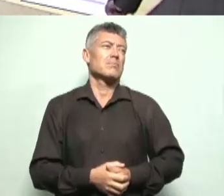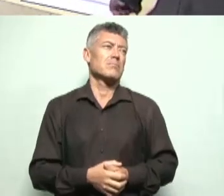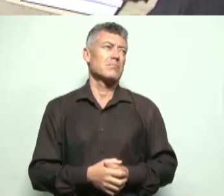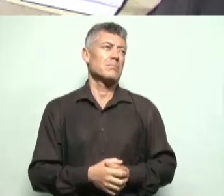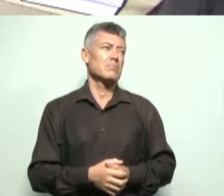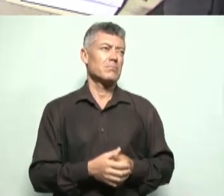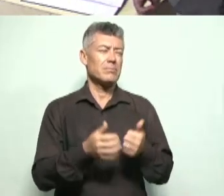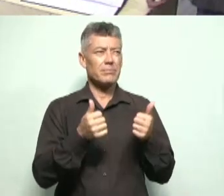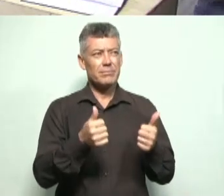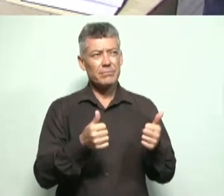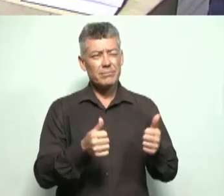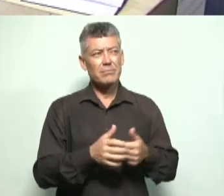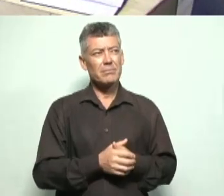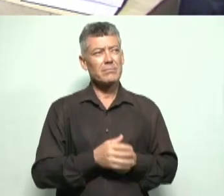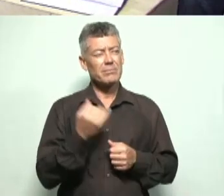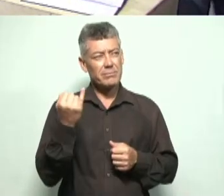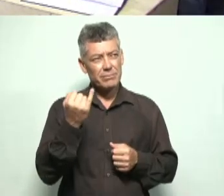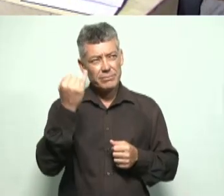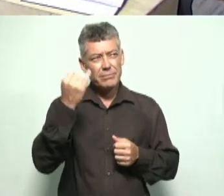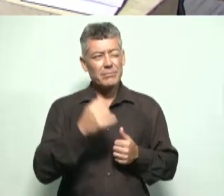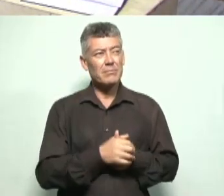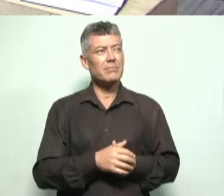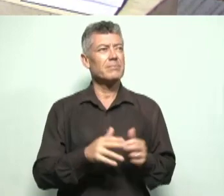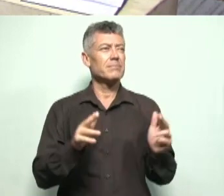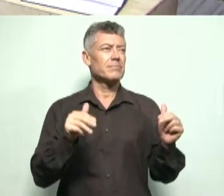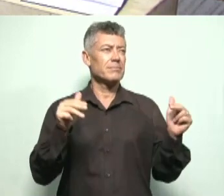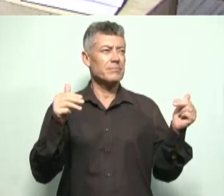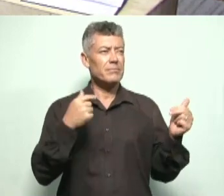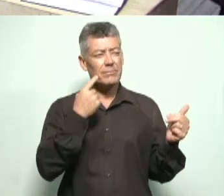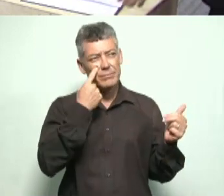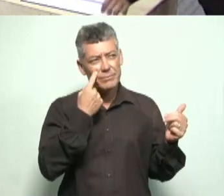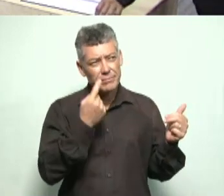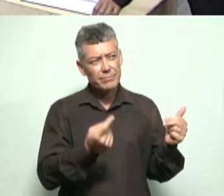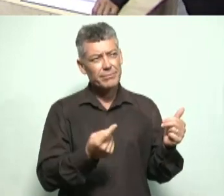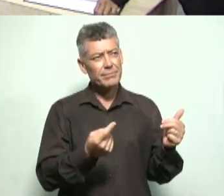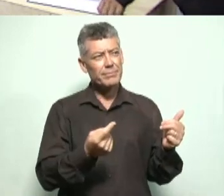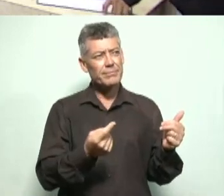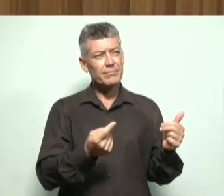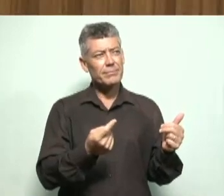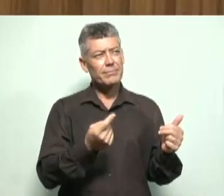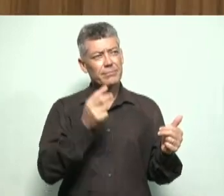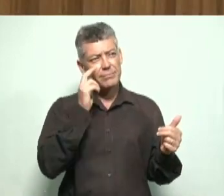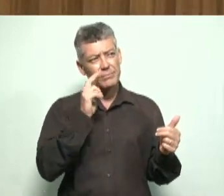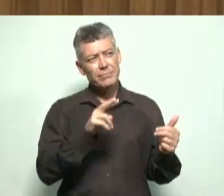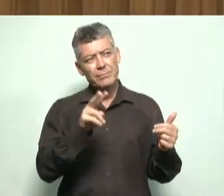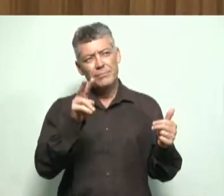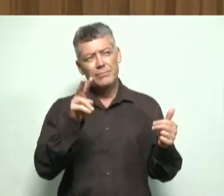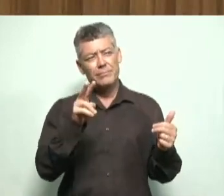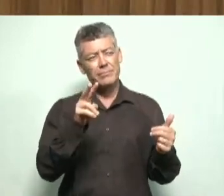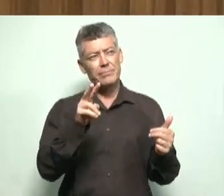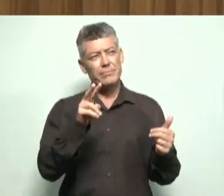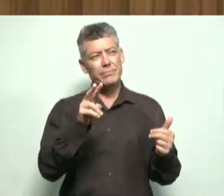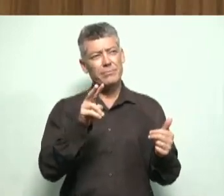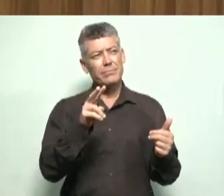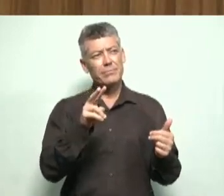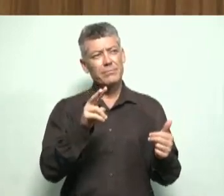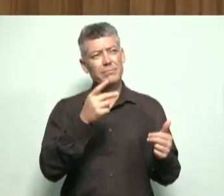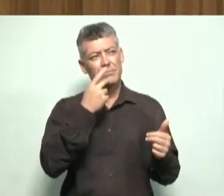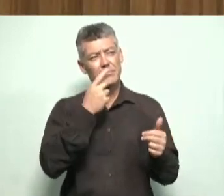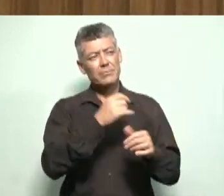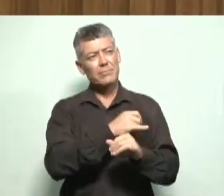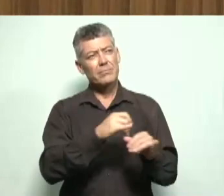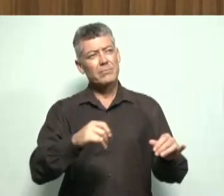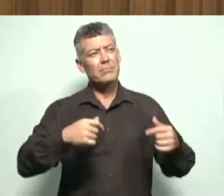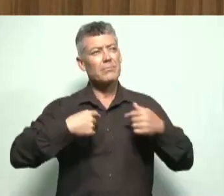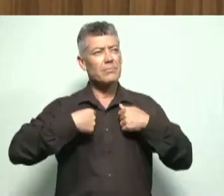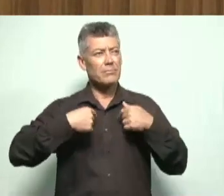Isso que Vossa Excelência falou é uma coisa muito importante. Nunca ninguém vai me ver indo lá na rua Nossa Senhora do Ó e dizendo que